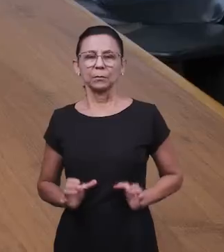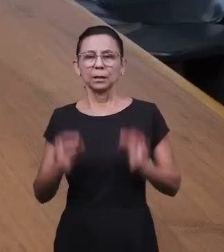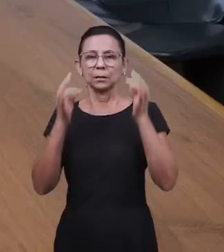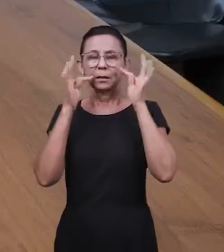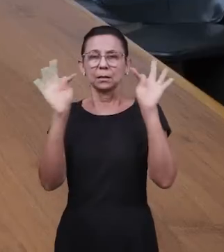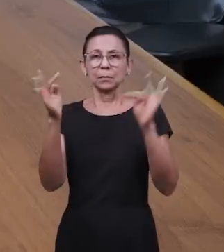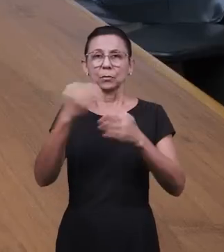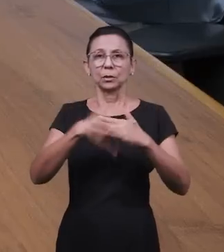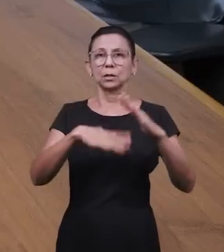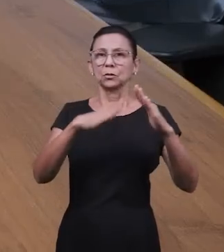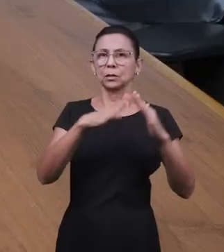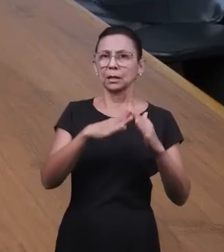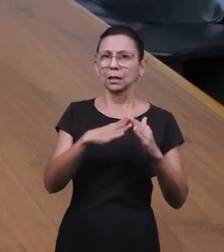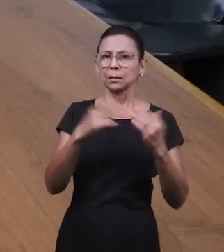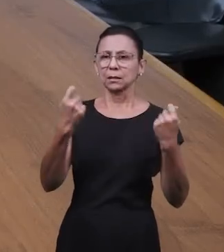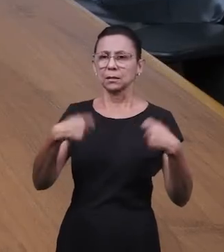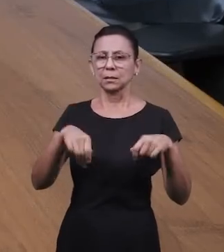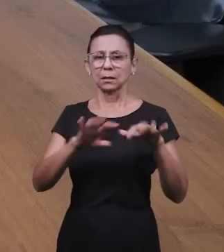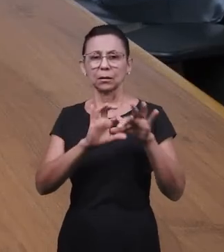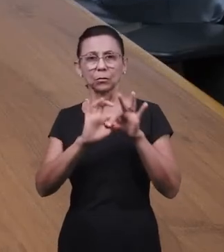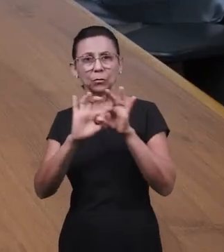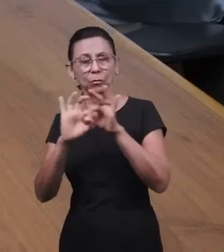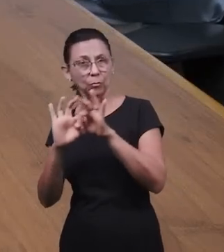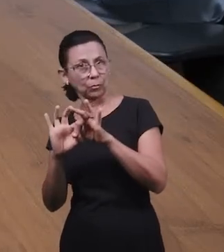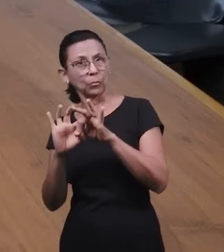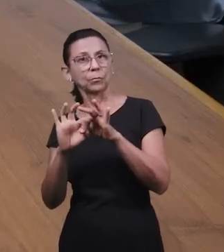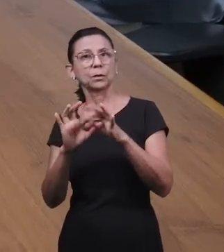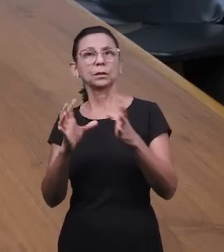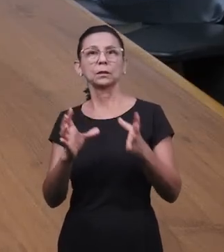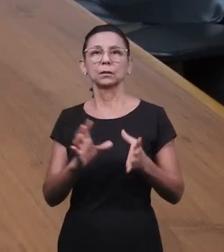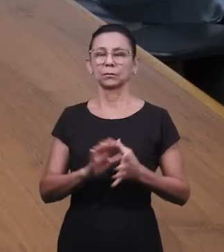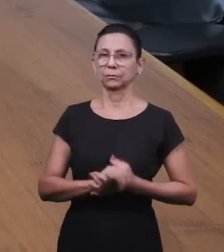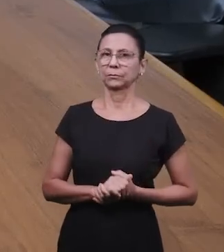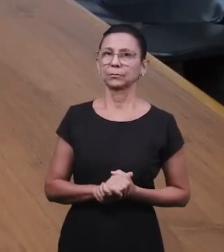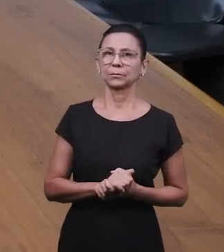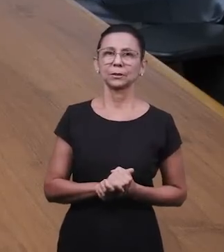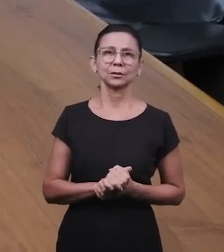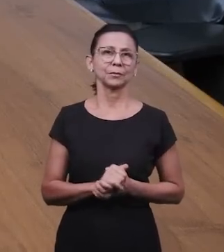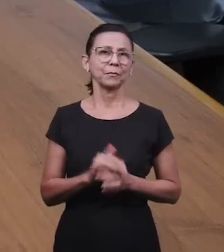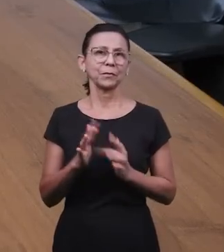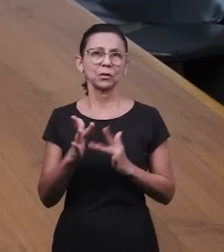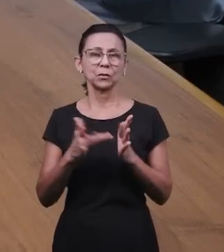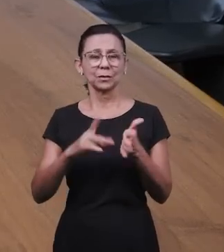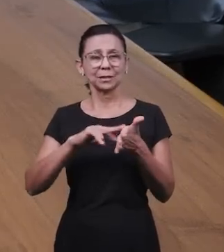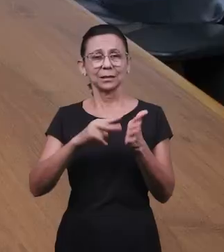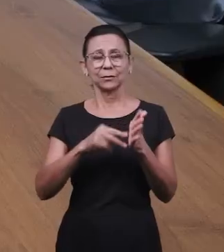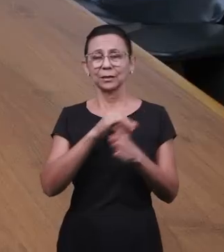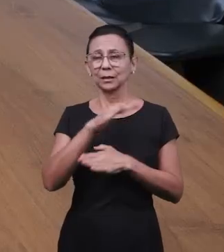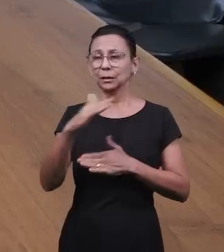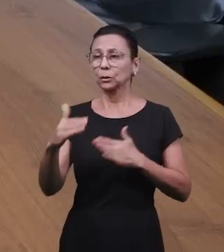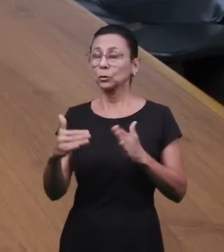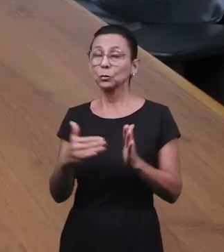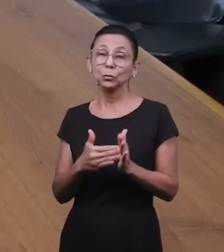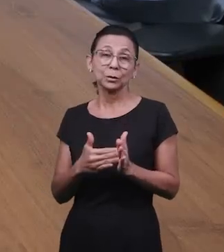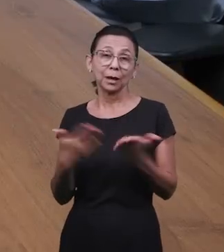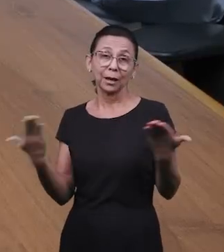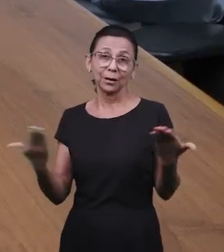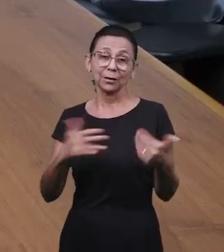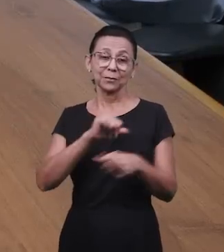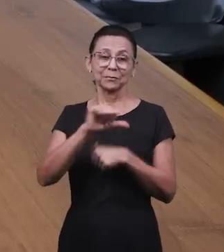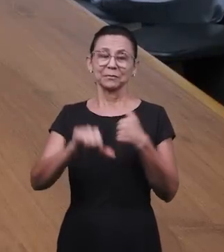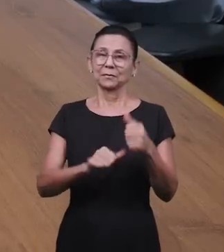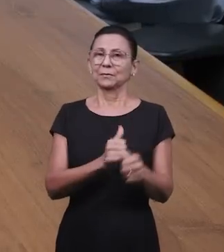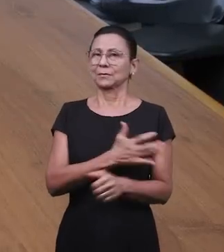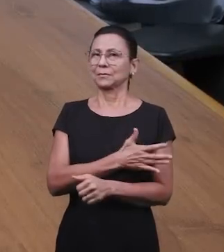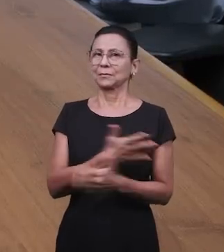maneira de agir dentro de casa vai ser influenciada por essa comunhão. Isso é tudo para nós, está acima de tudo, é o mais importante. Forma de vida.